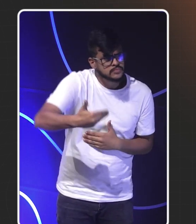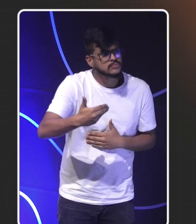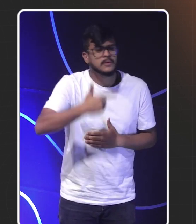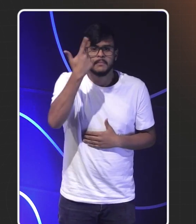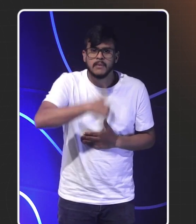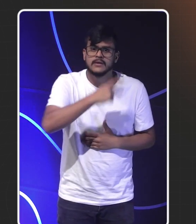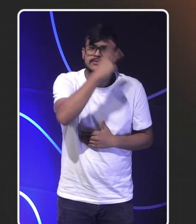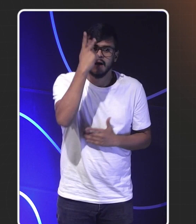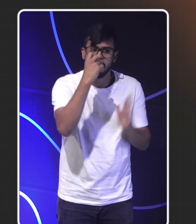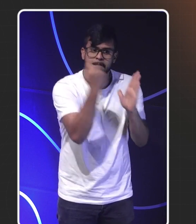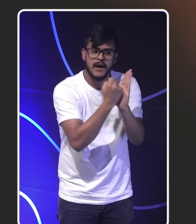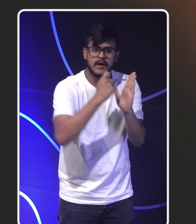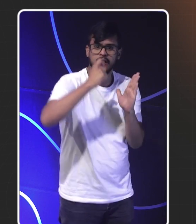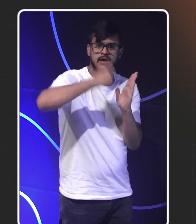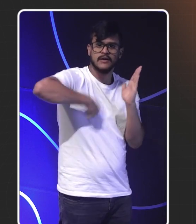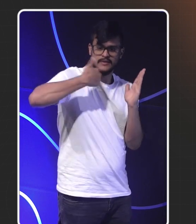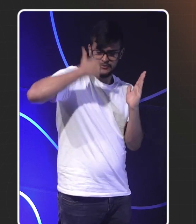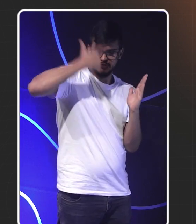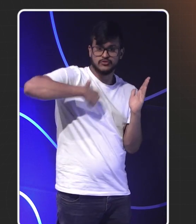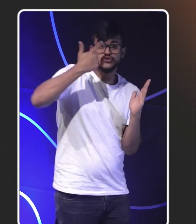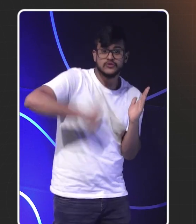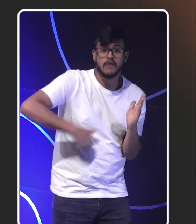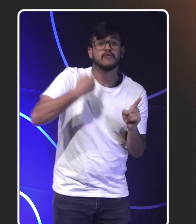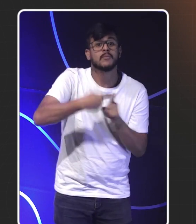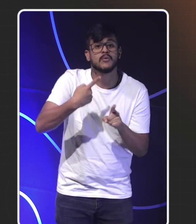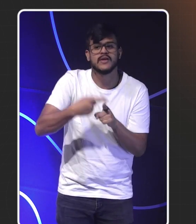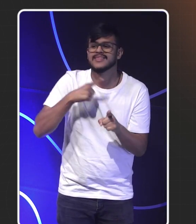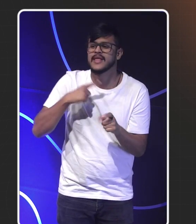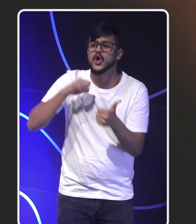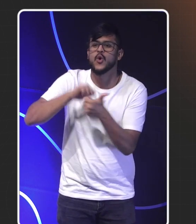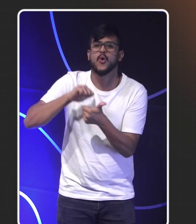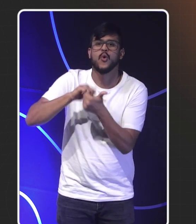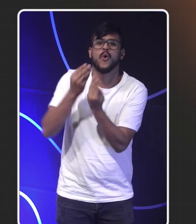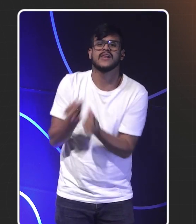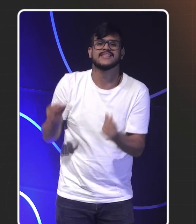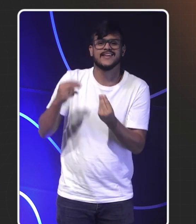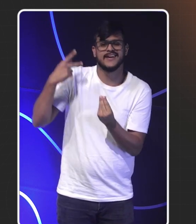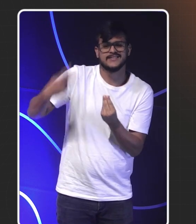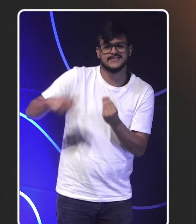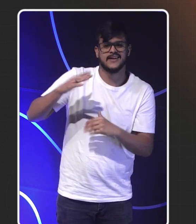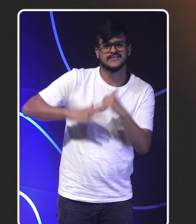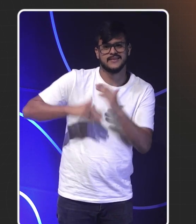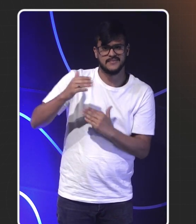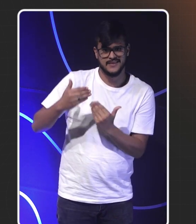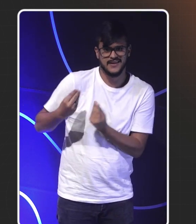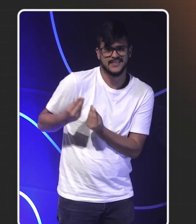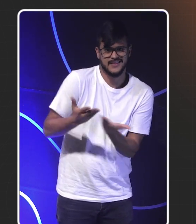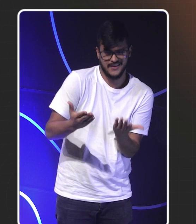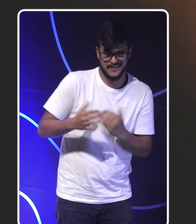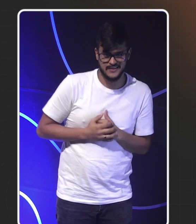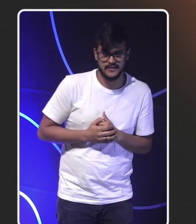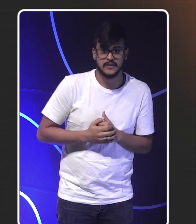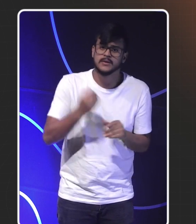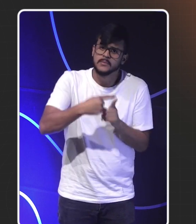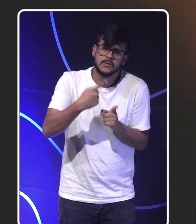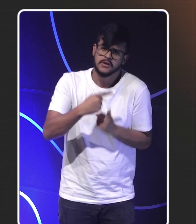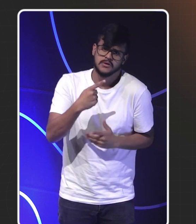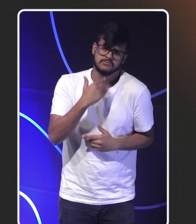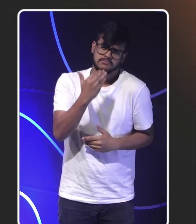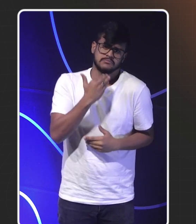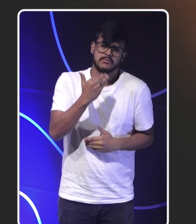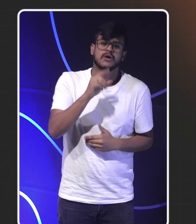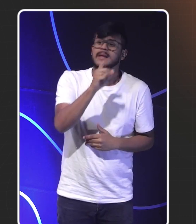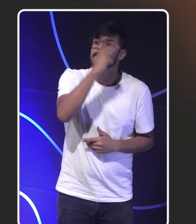recomprada por causa dessa qualidade da entrega que ela tem. Muito menos que foi o que ela falou assim, não importa se eu estou entregando para